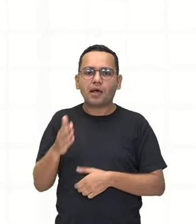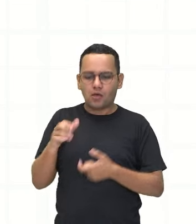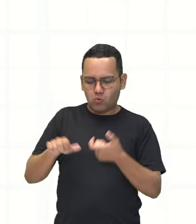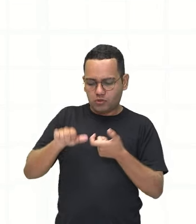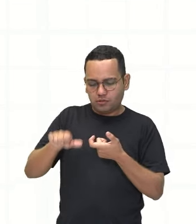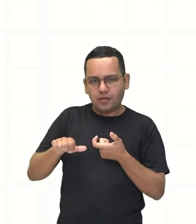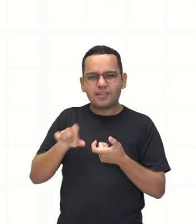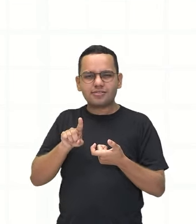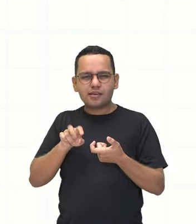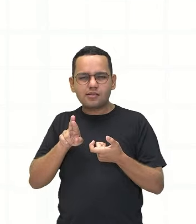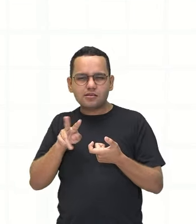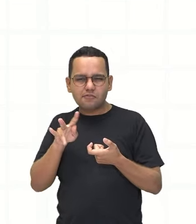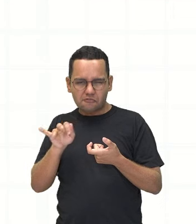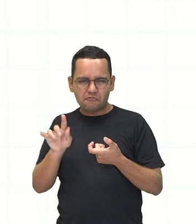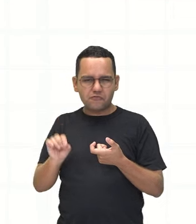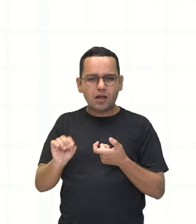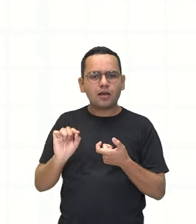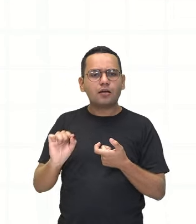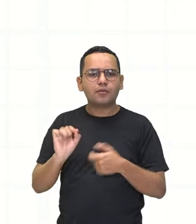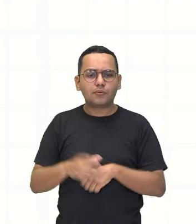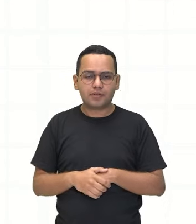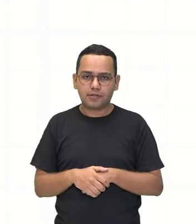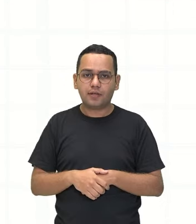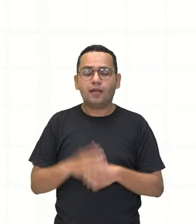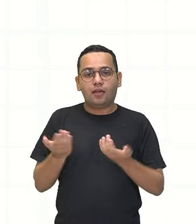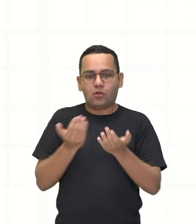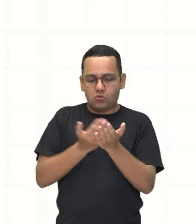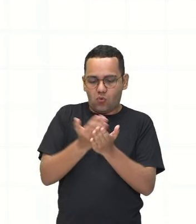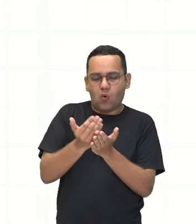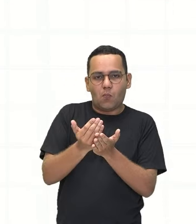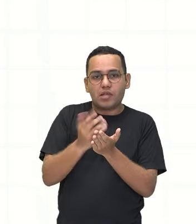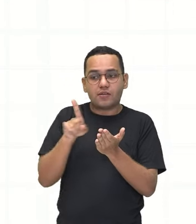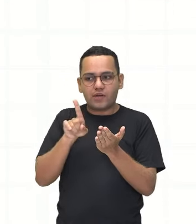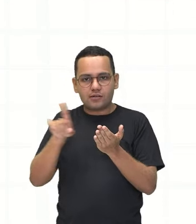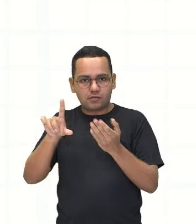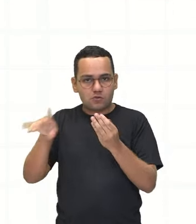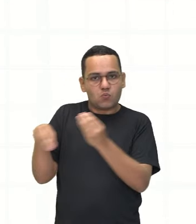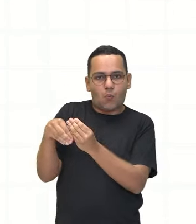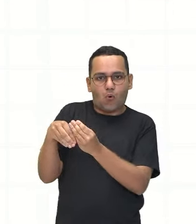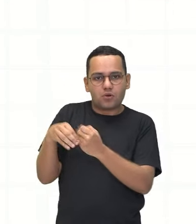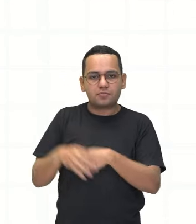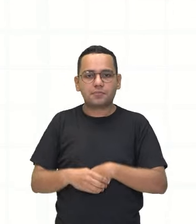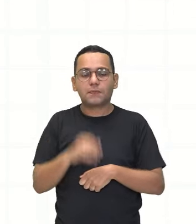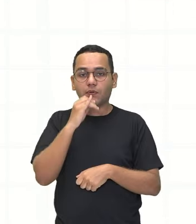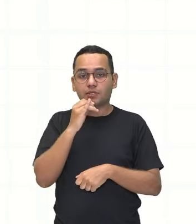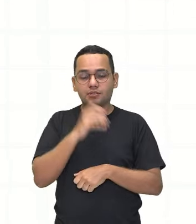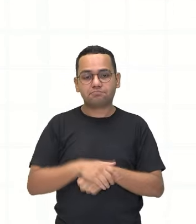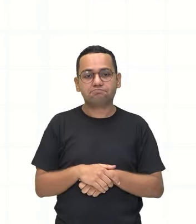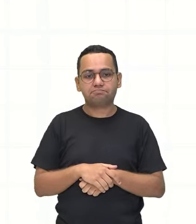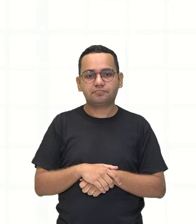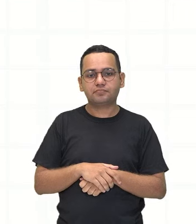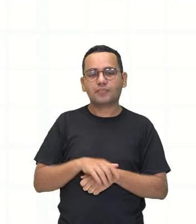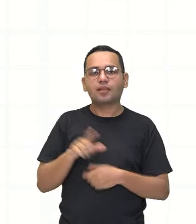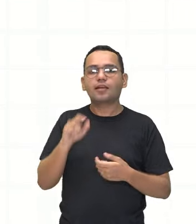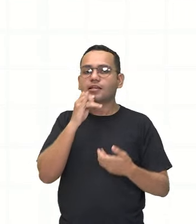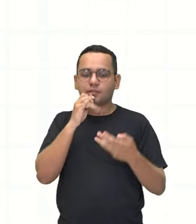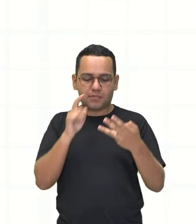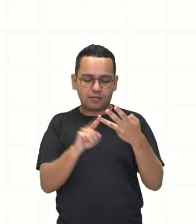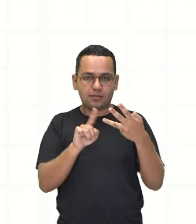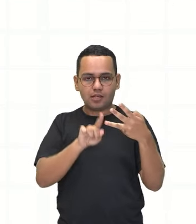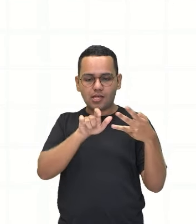formado a partir de uma palavra primitiva, como a gente pode observar aqui, né? Livro, a gente pode derivar para